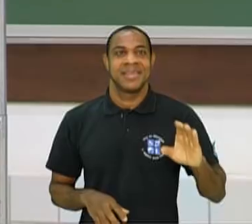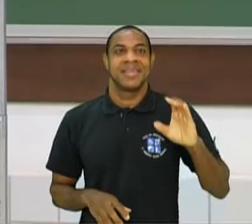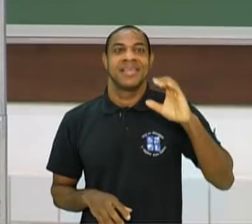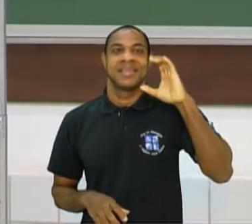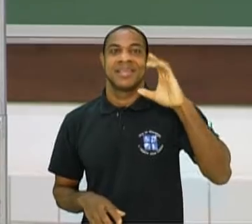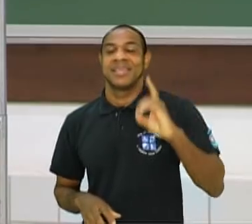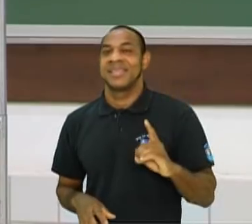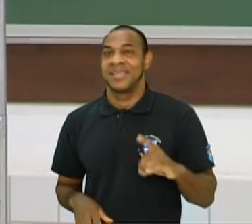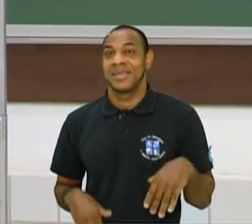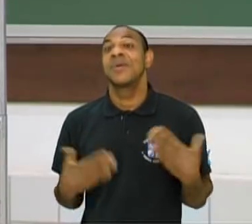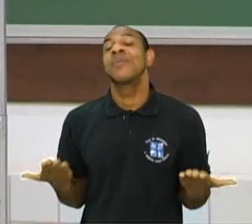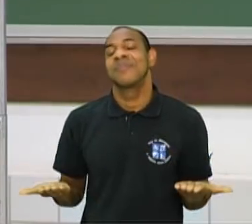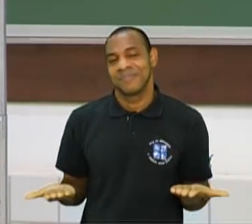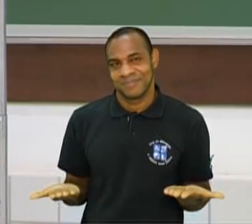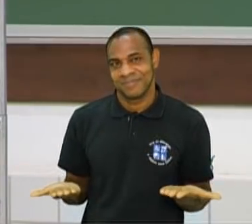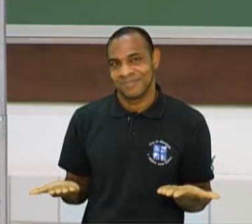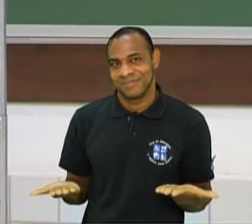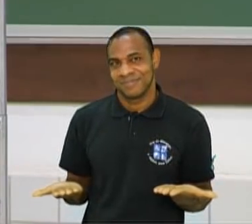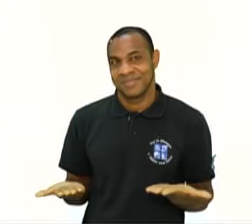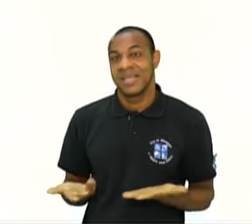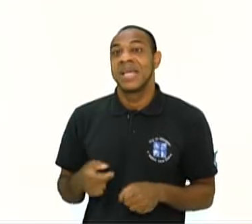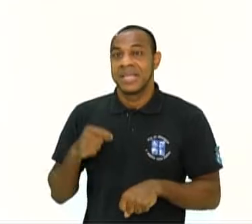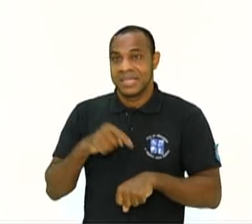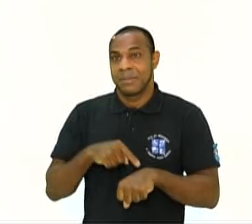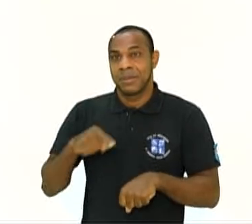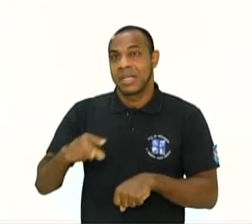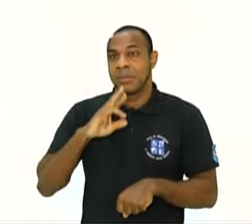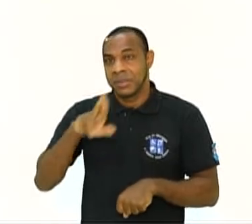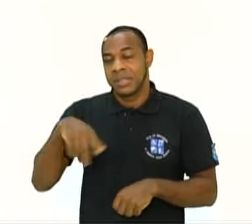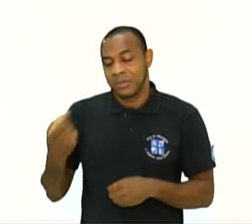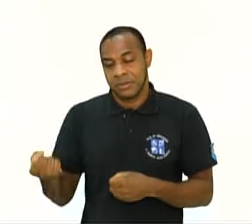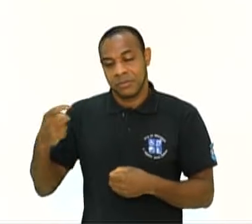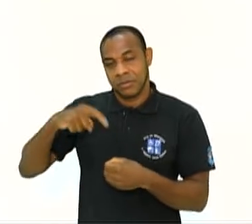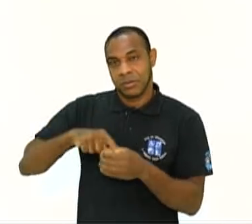aí responderem também mais essas duas questões.